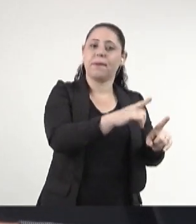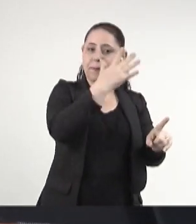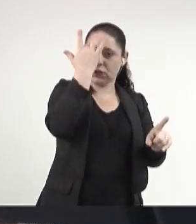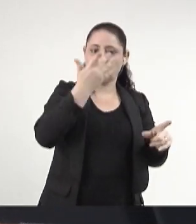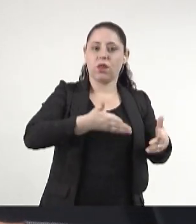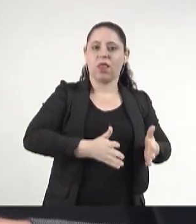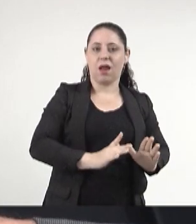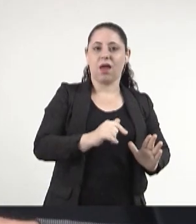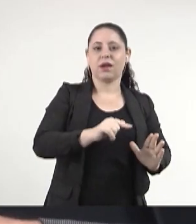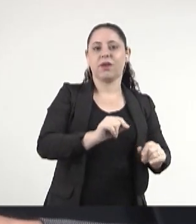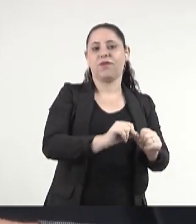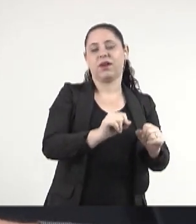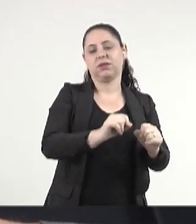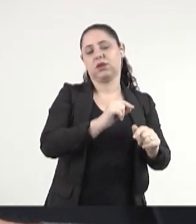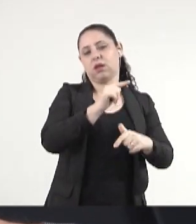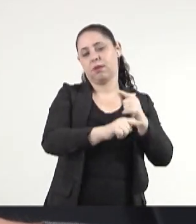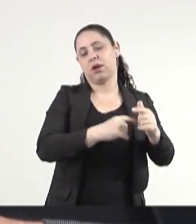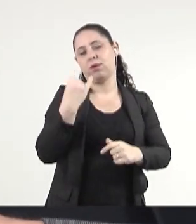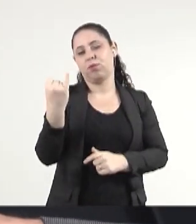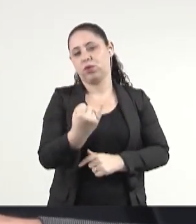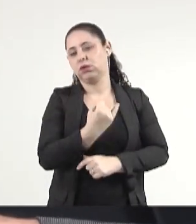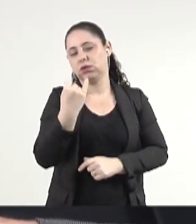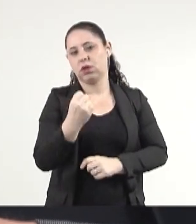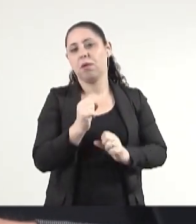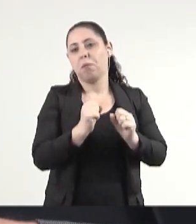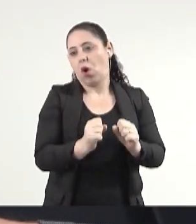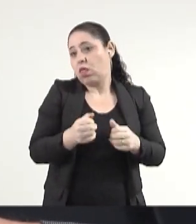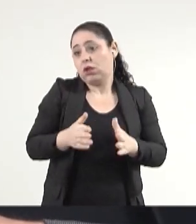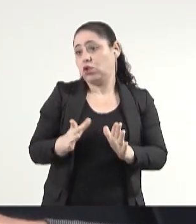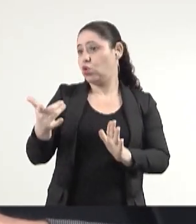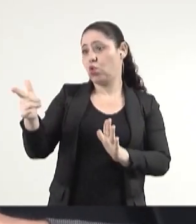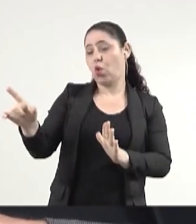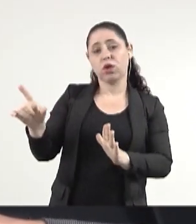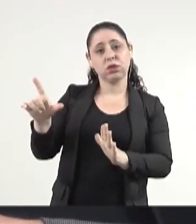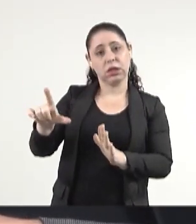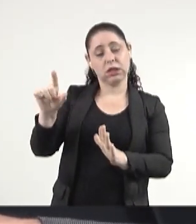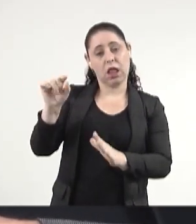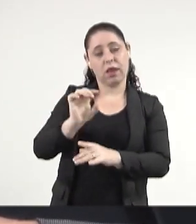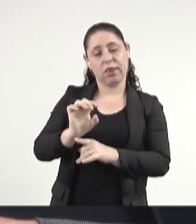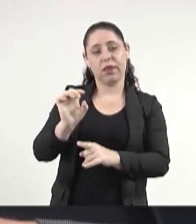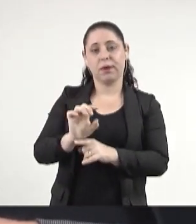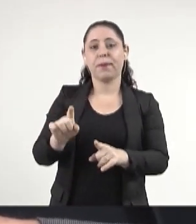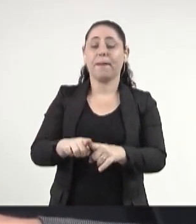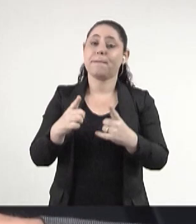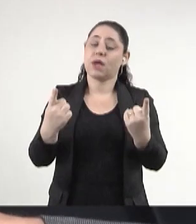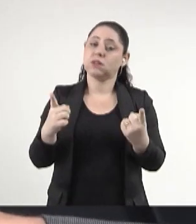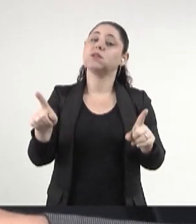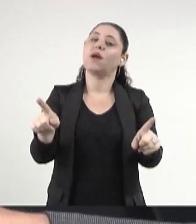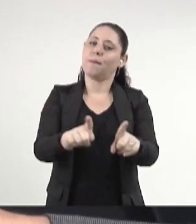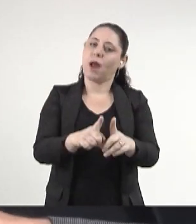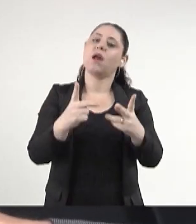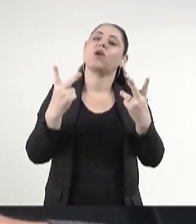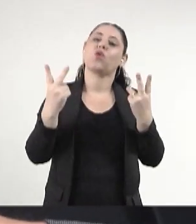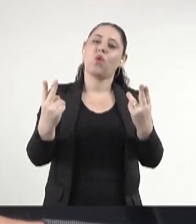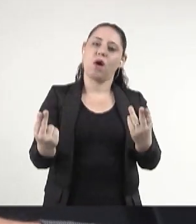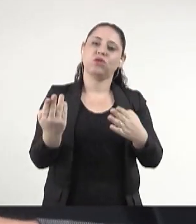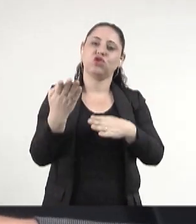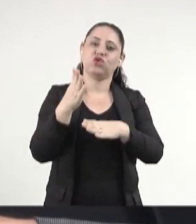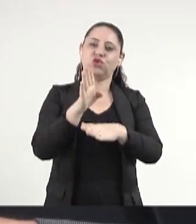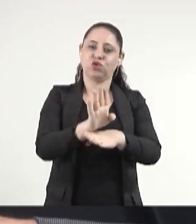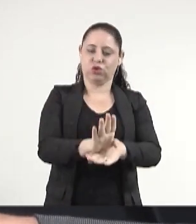são nascidos aqui ou que podem também ser nascidos em outros estados, mas que também, da mesma